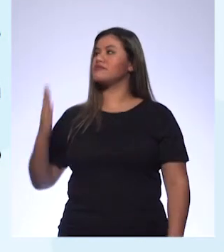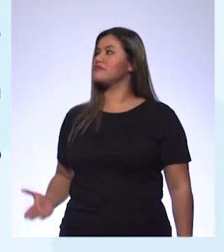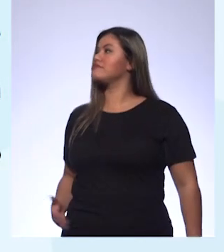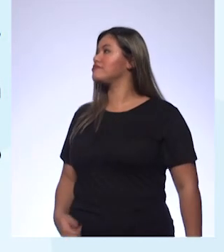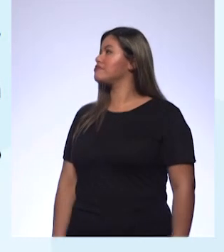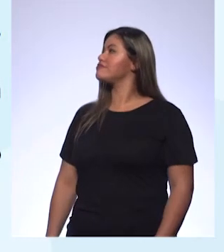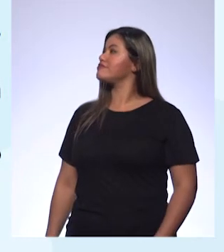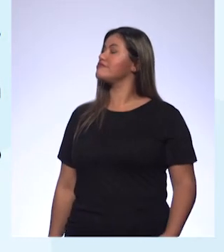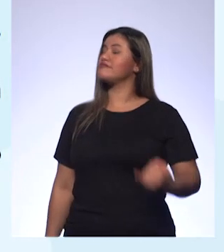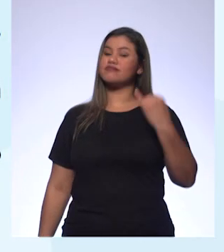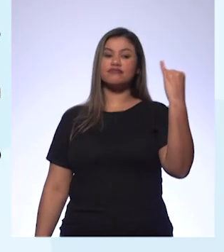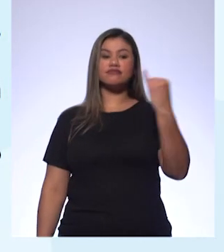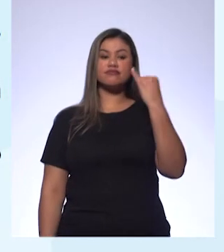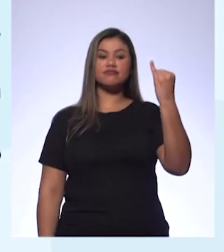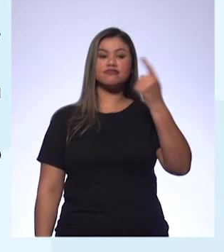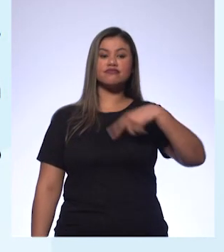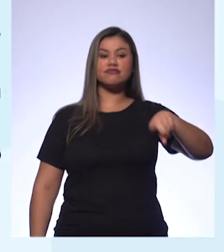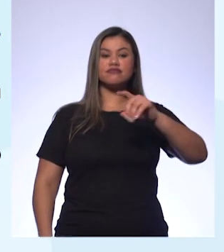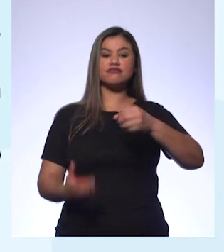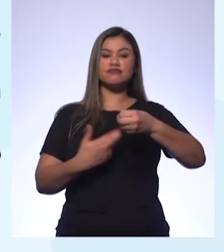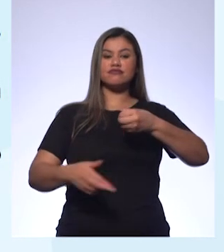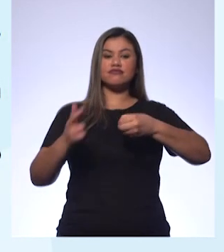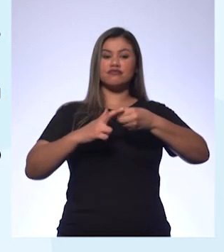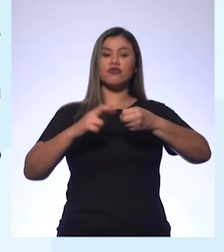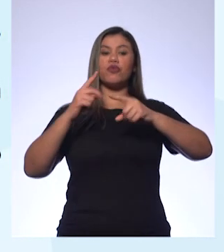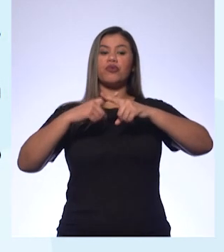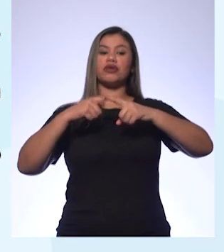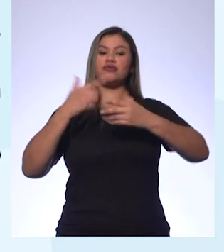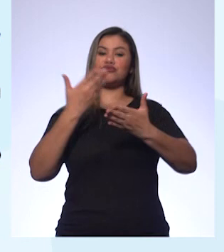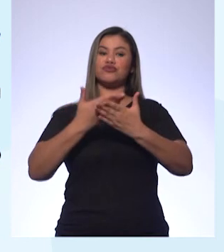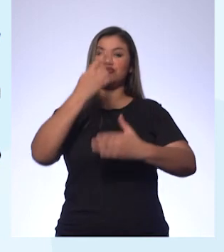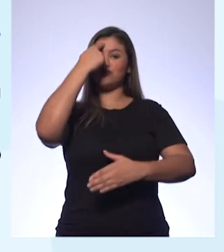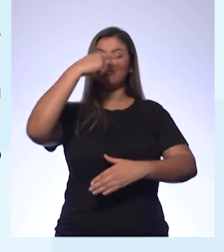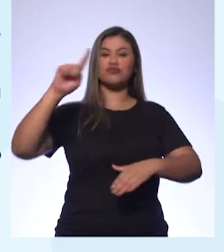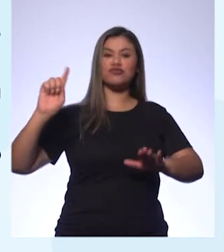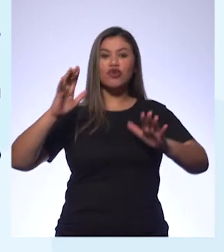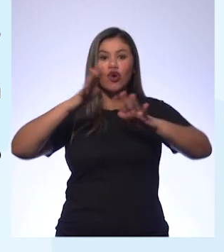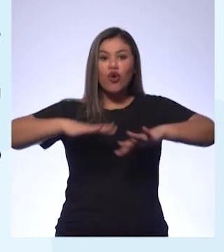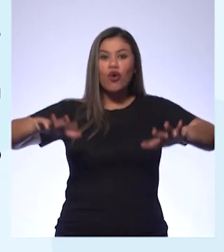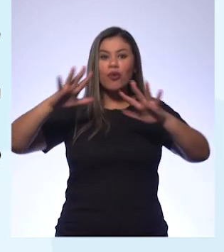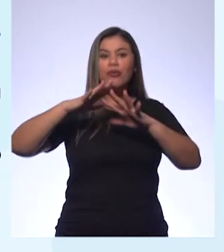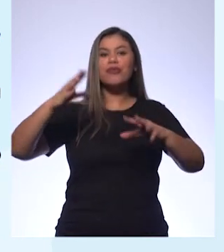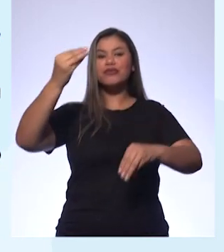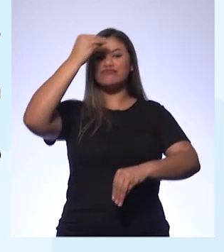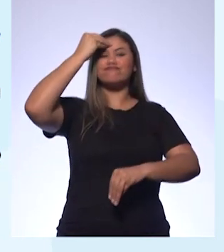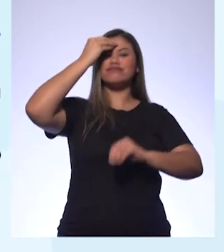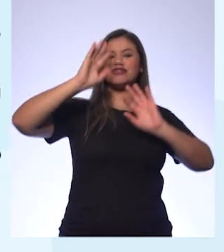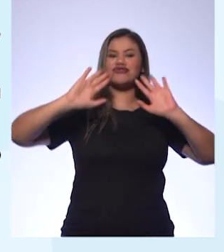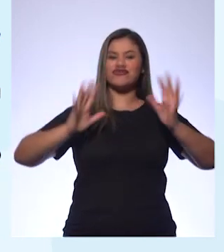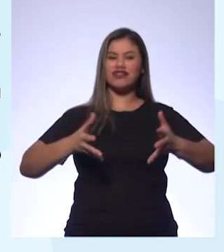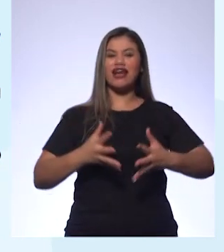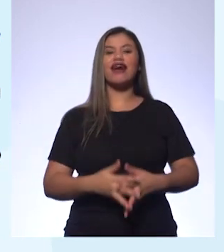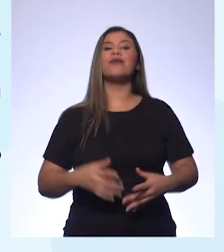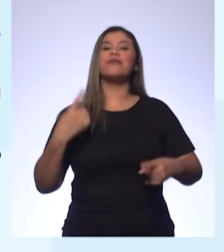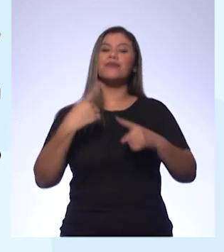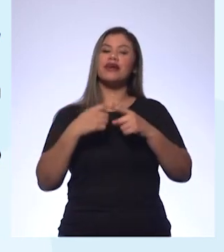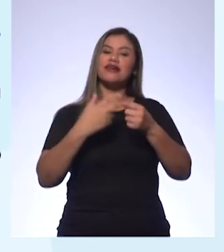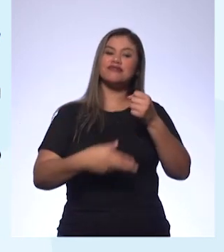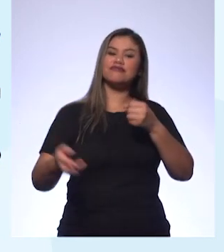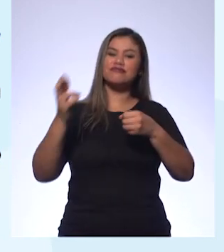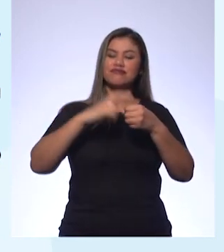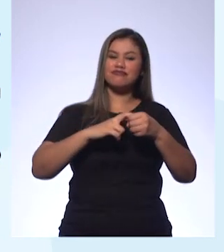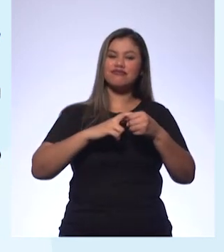que eu acho que é importante a gente retomar, até porque é a nossa última aula. Então, assim, espero que todo mundo tenha conseguido aprender, né? Que a recuperação tenha